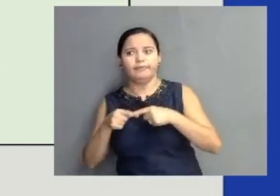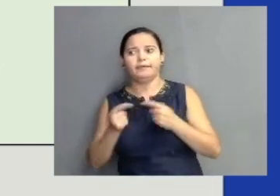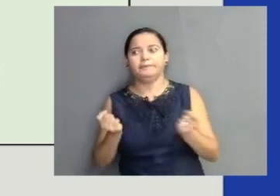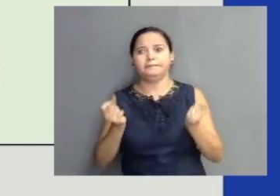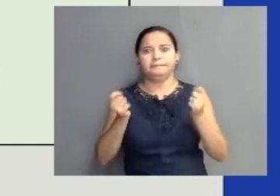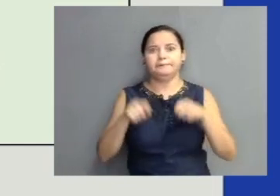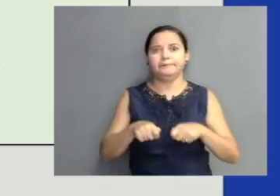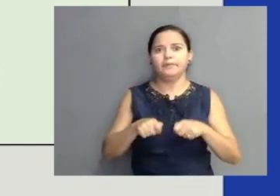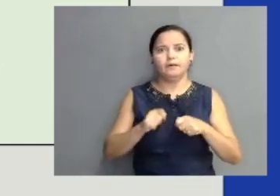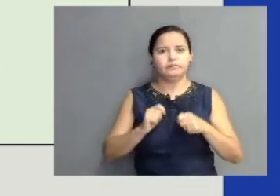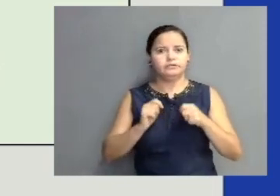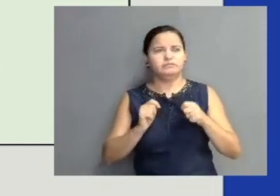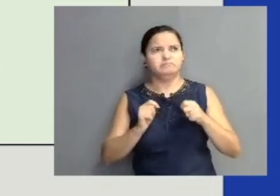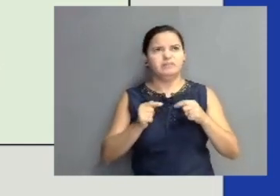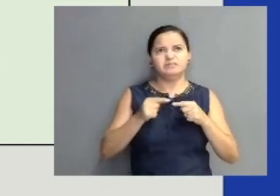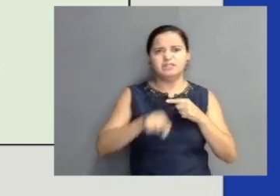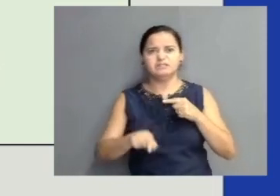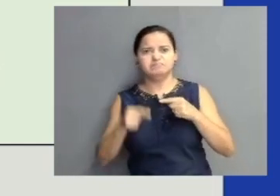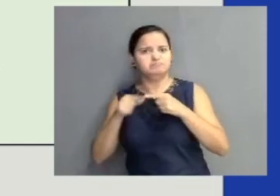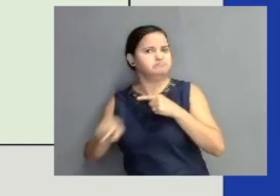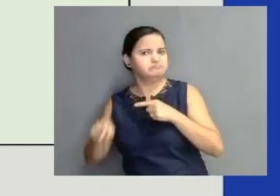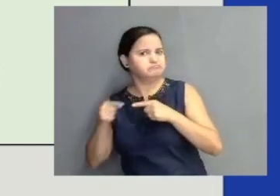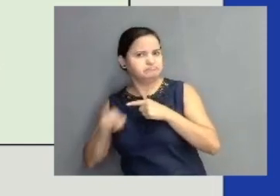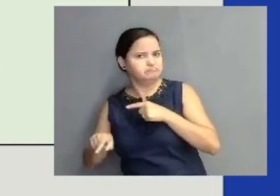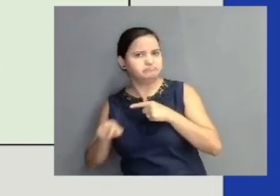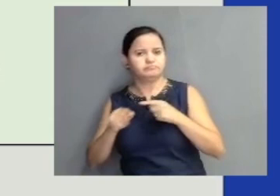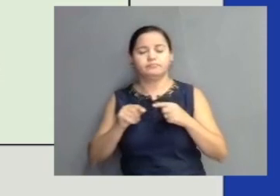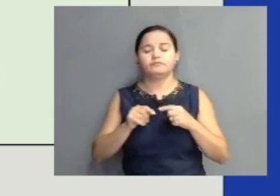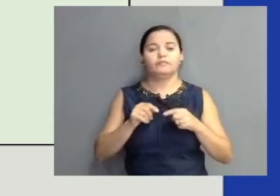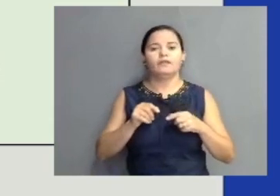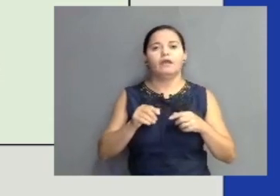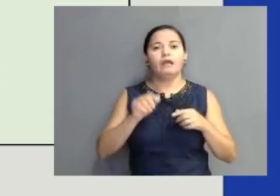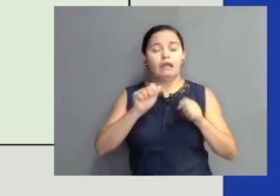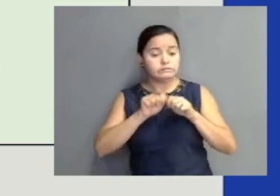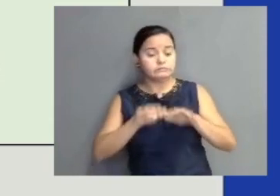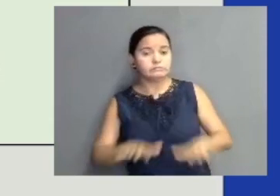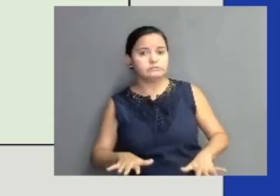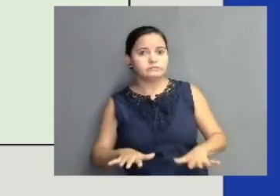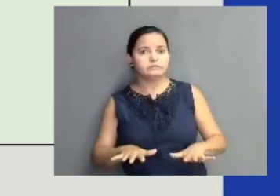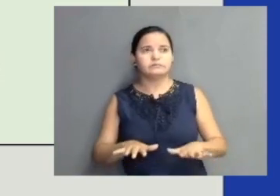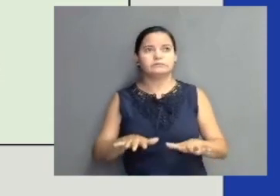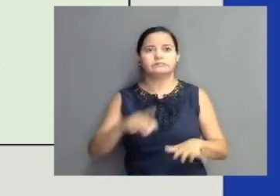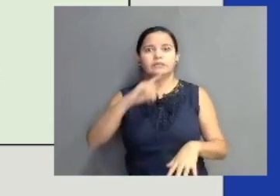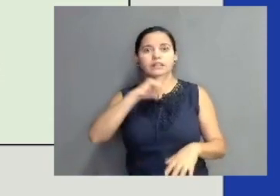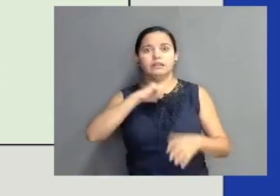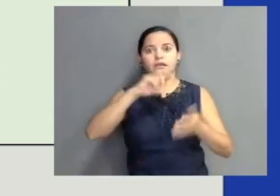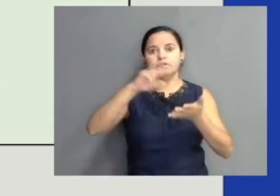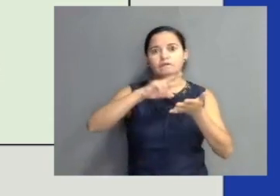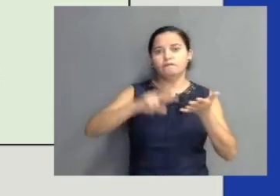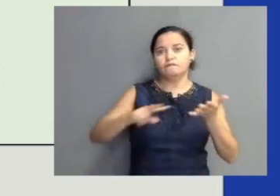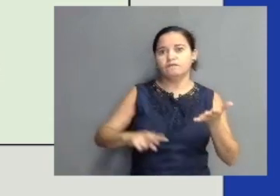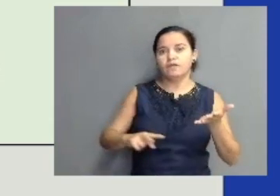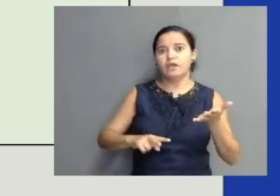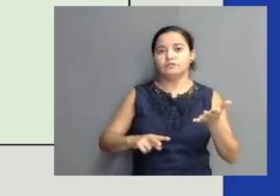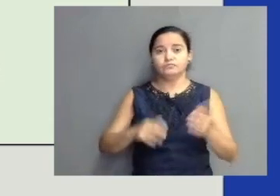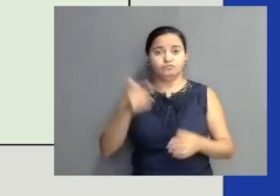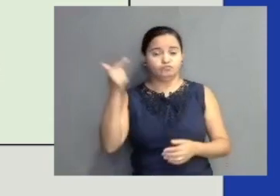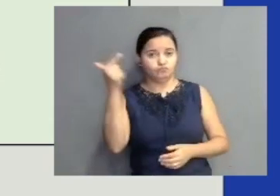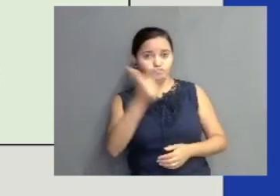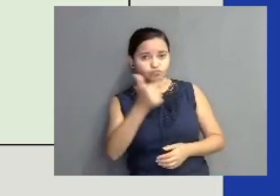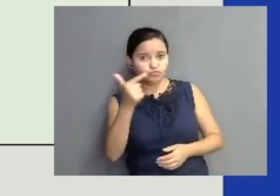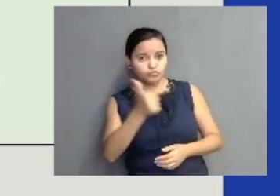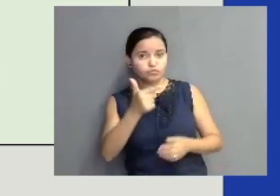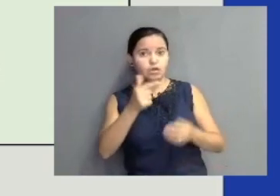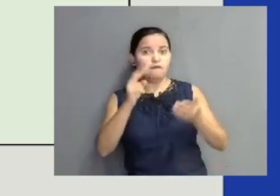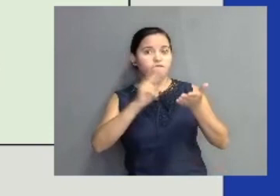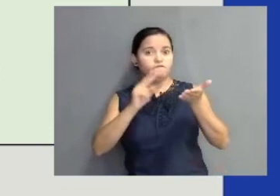São os versos que não rimam necessariamente. Assim, quanto à métrica dos versos, há duas classificações, né? São os